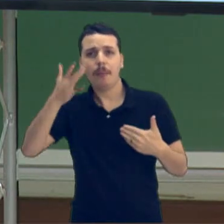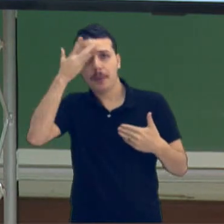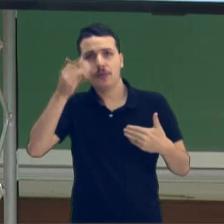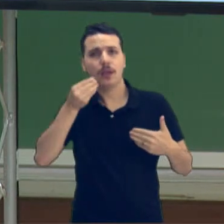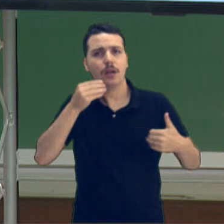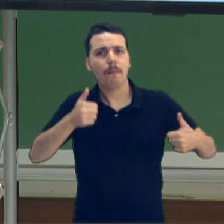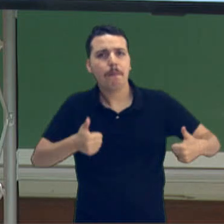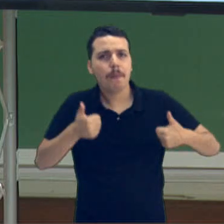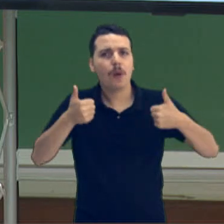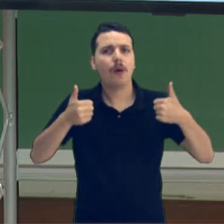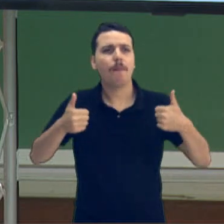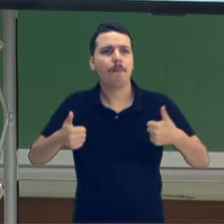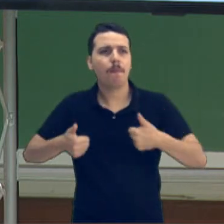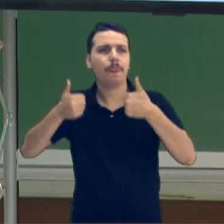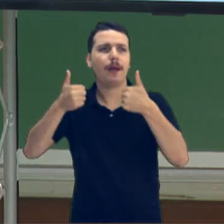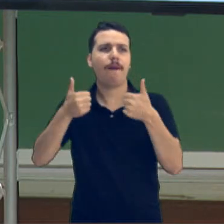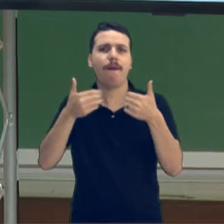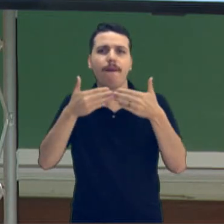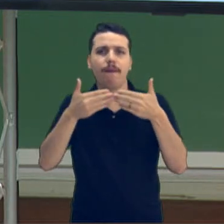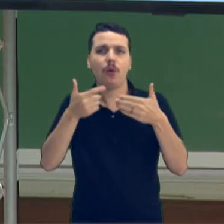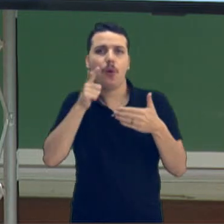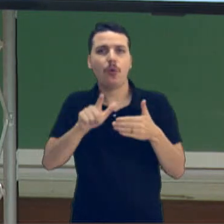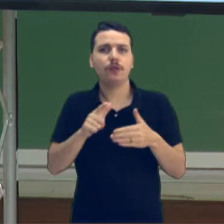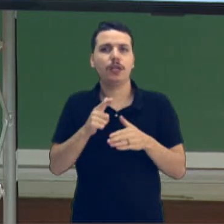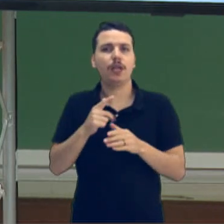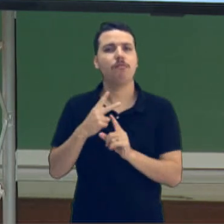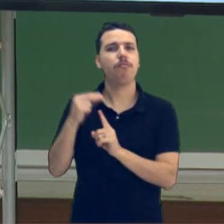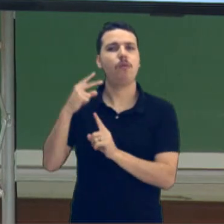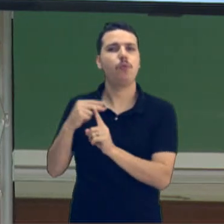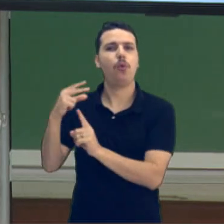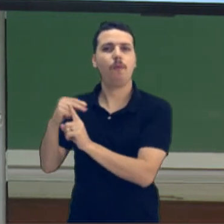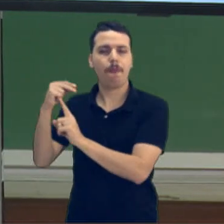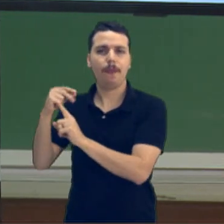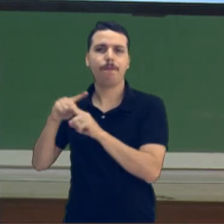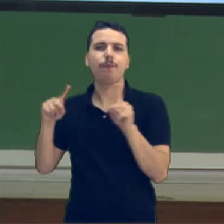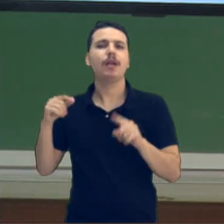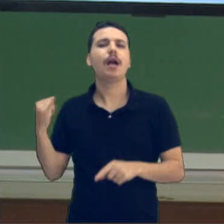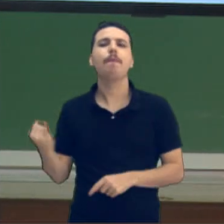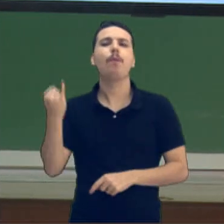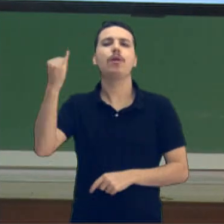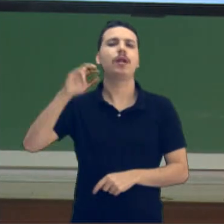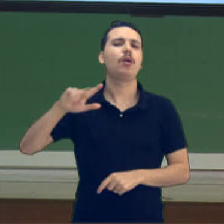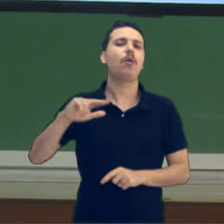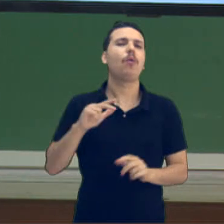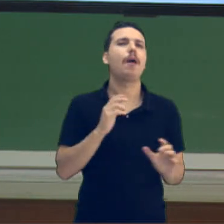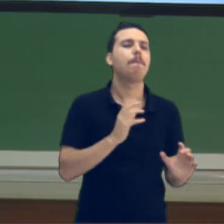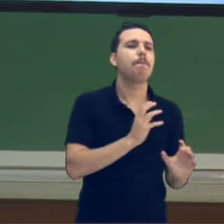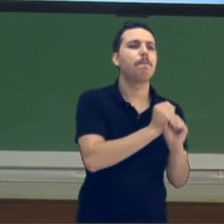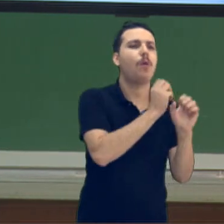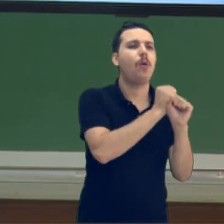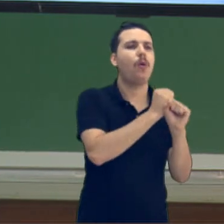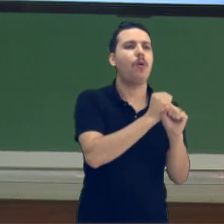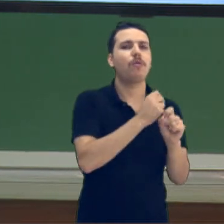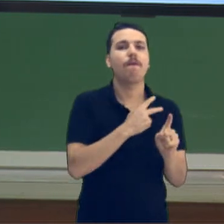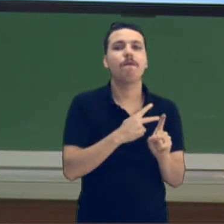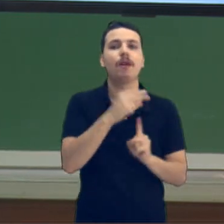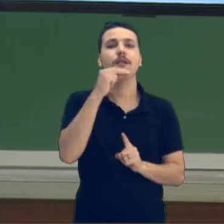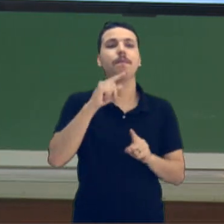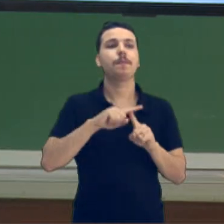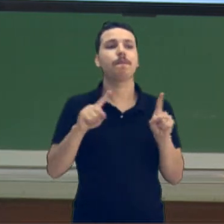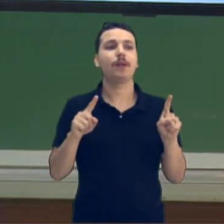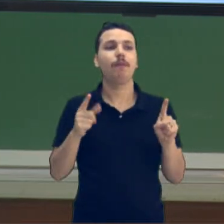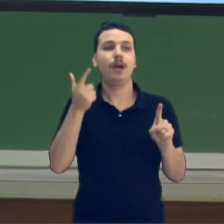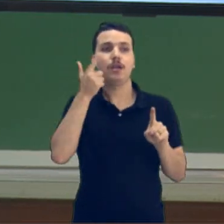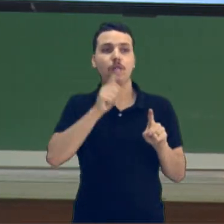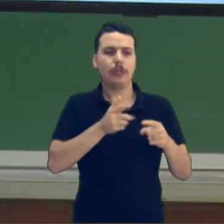ampliar essa questão das vitórias. Mas o importante não é a questão dos pontos e tanto de vencer, mas de superar